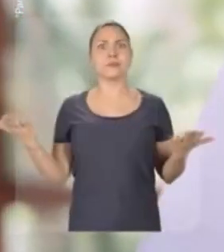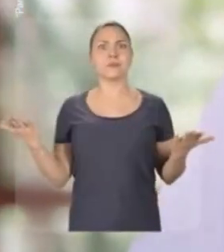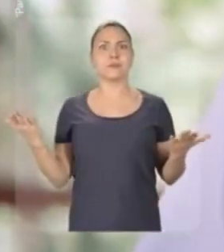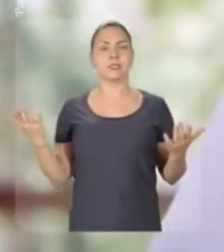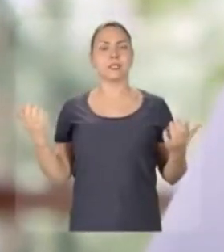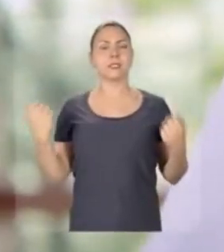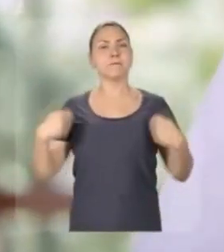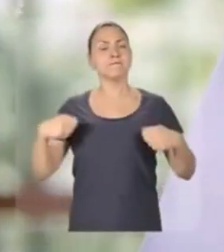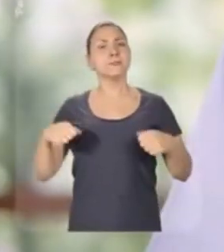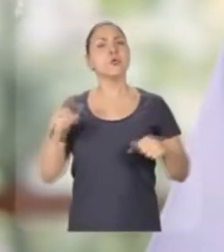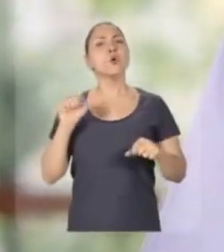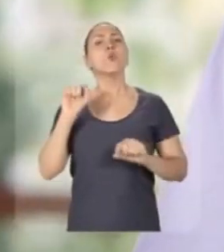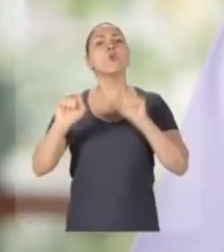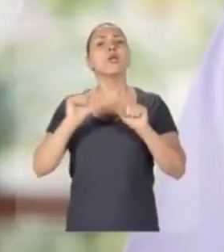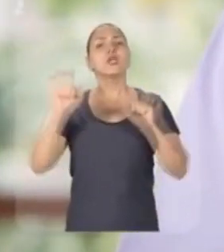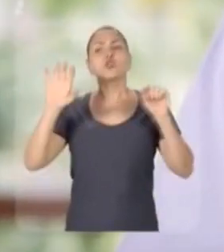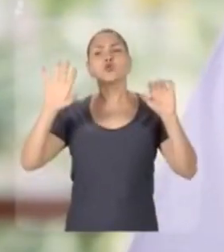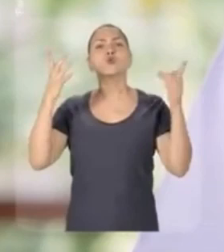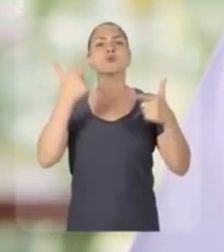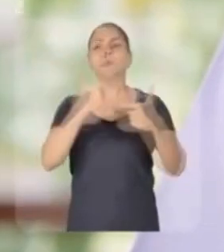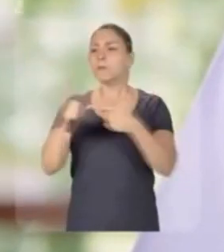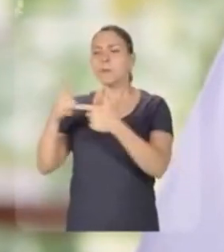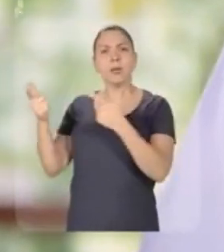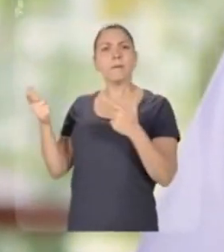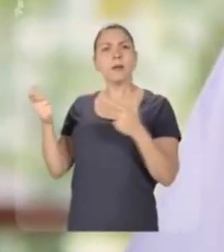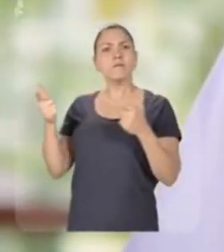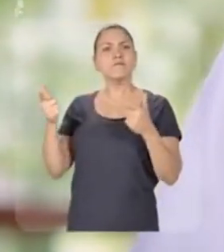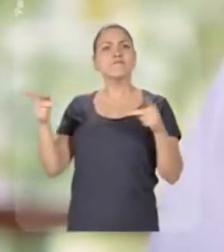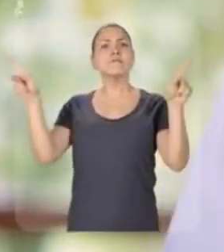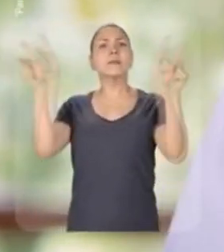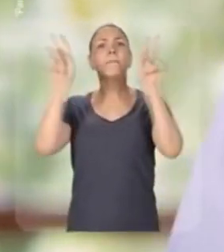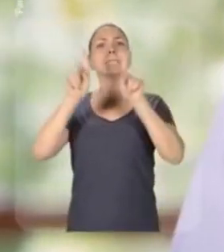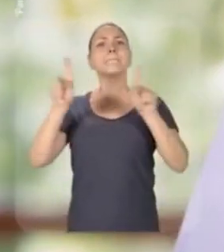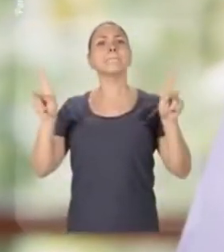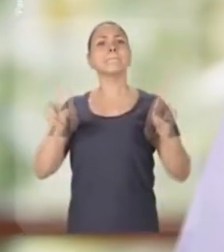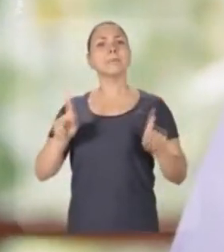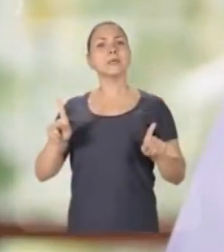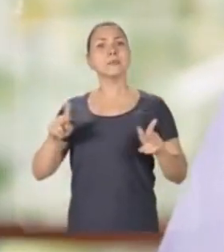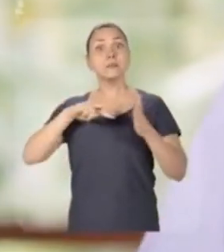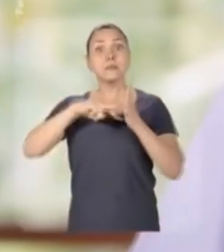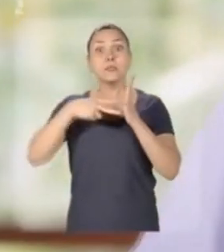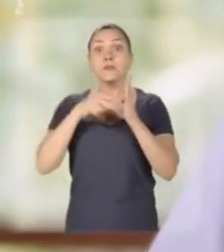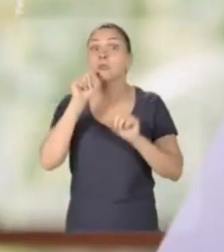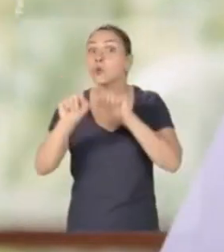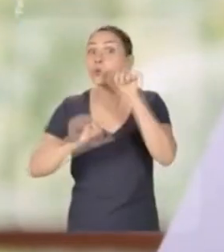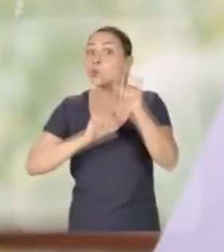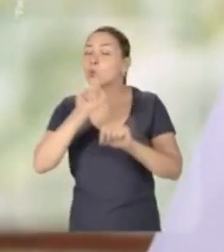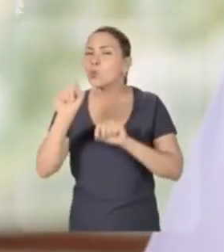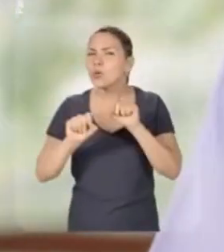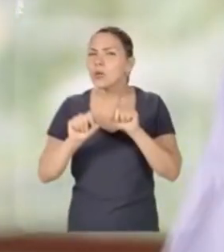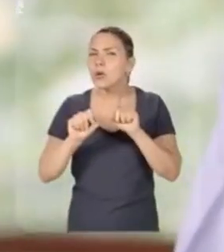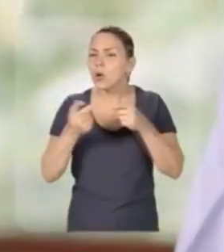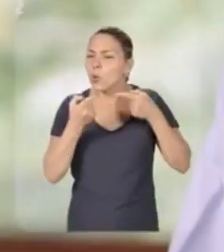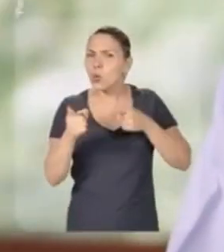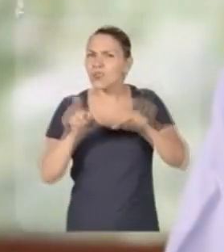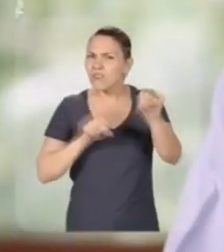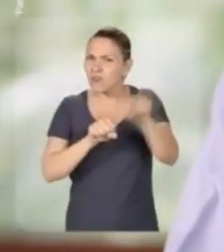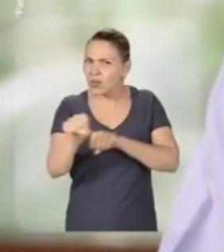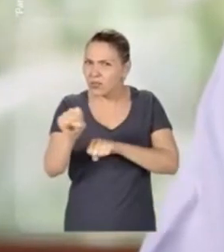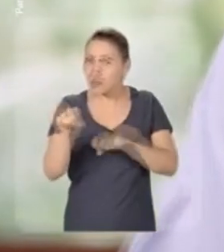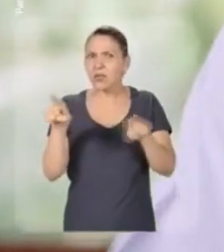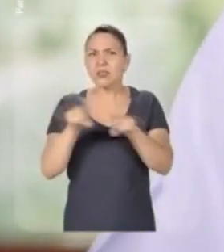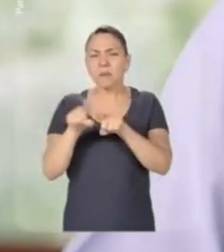Pelo contrário, o que se espera dele são soluções que levem à paz. Pacificar significa, além de